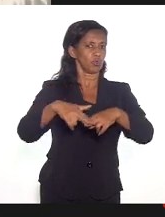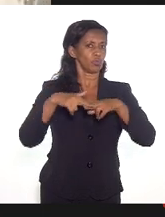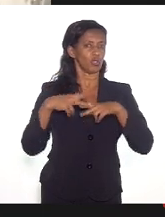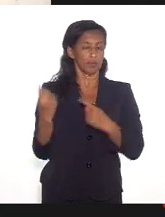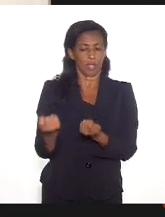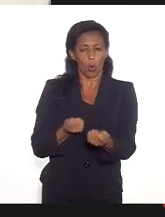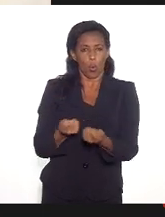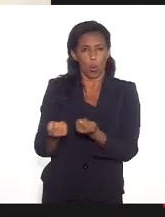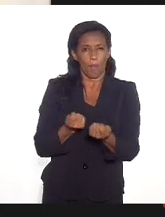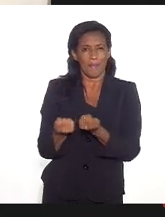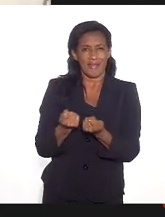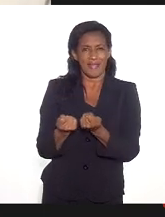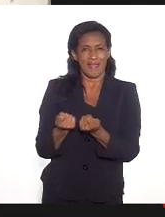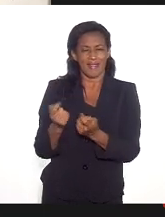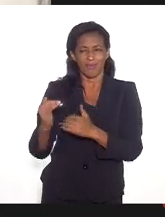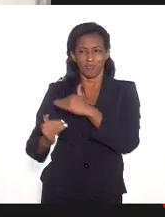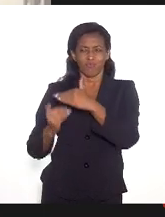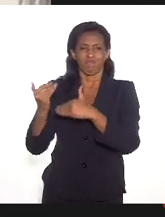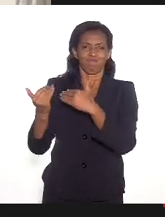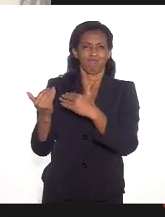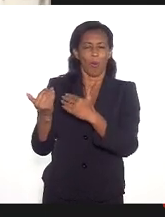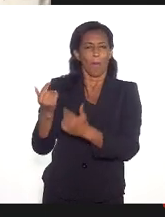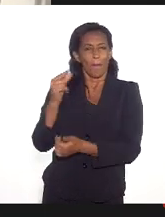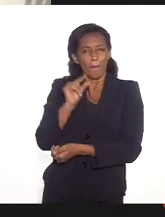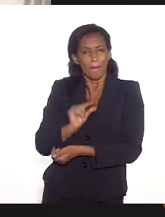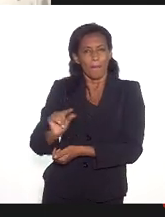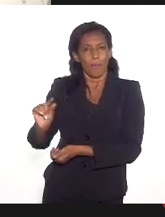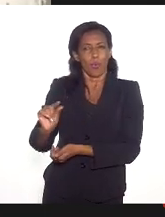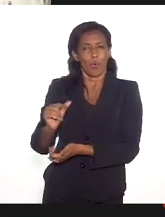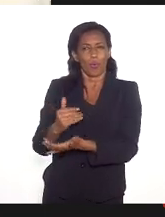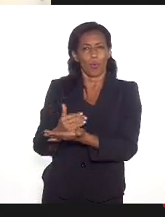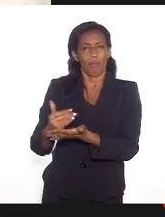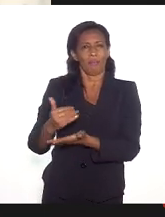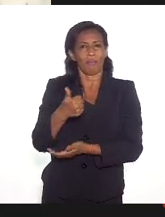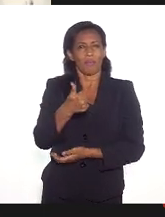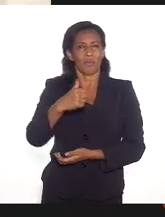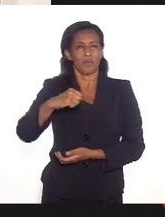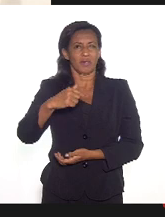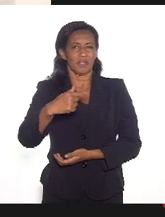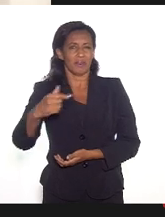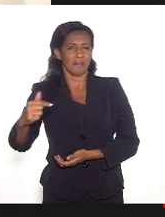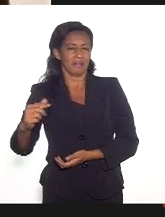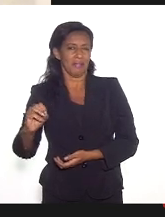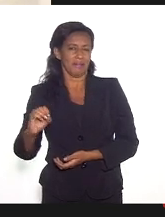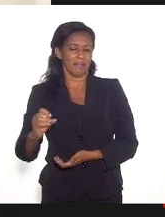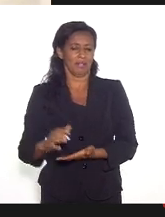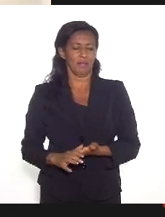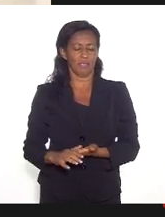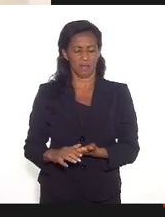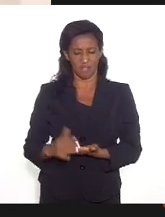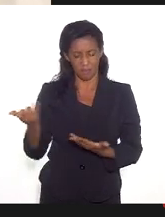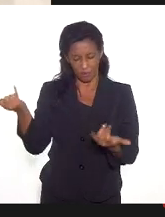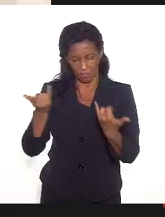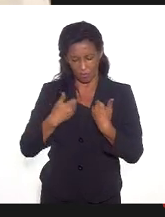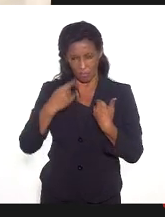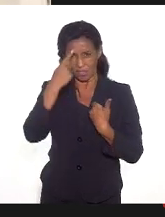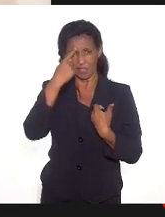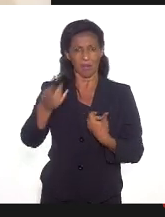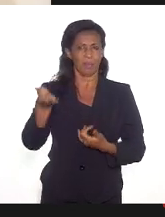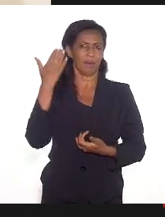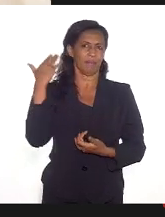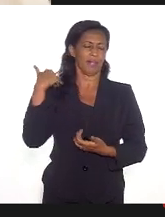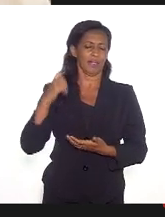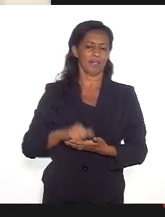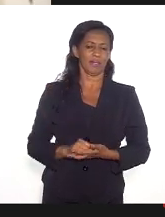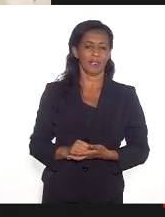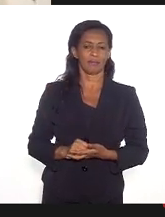economia que menos cresce desde os anos 70. Infelizmente, deputado, eu tive uma informação agora, semana passada, que, na verdade, na área de